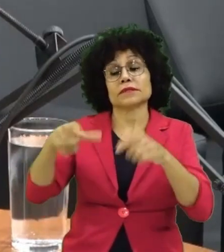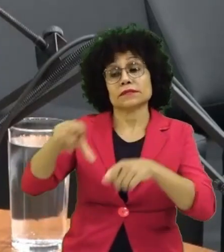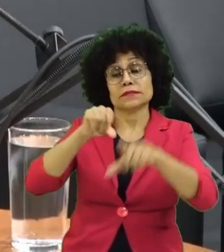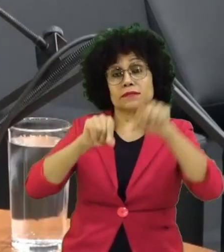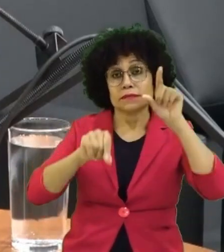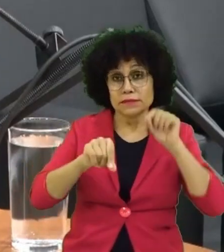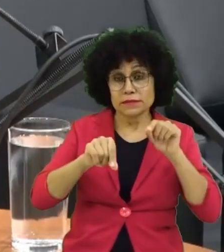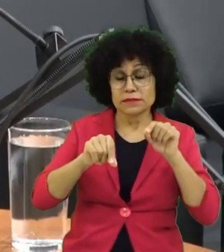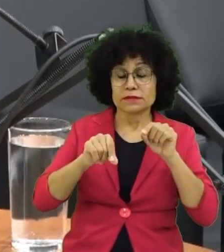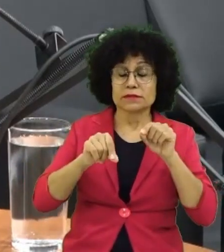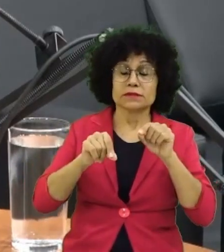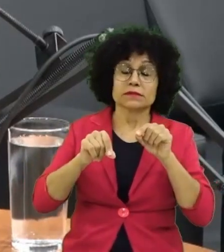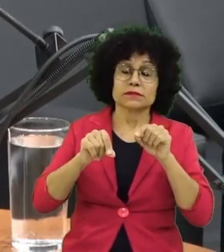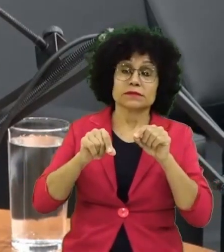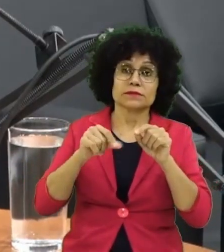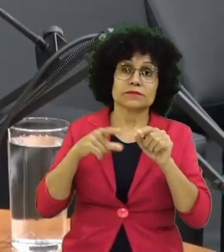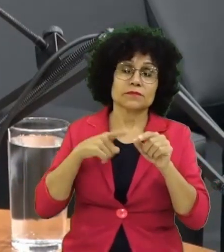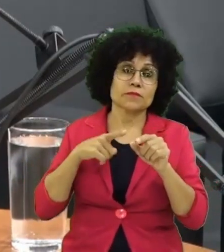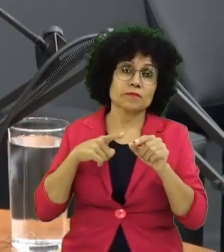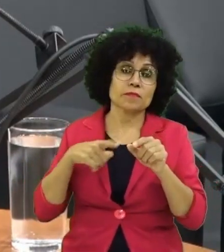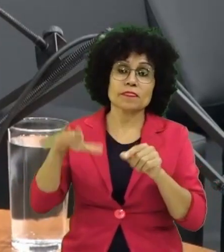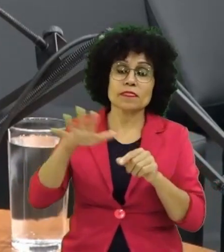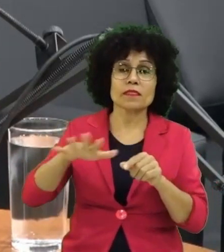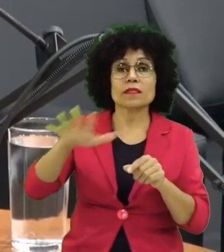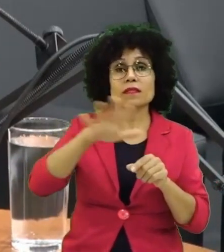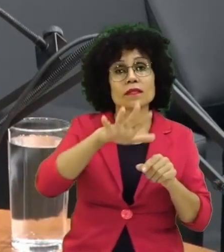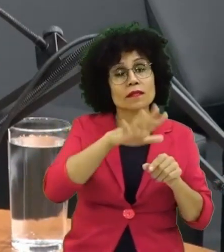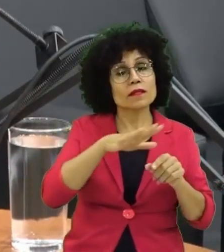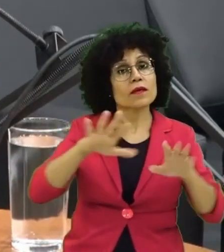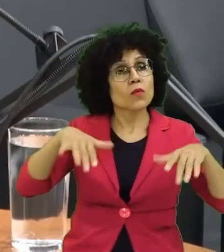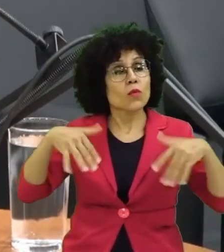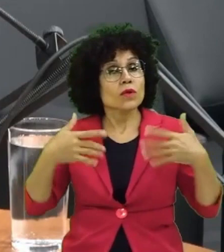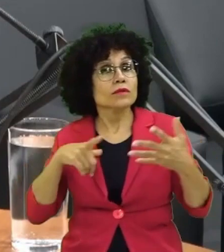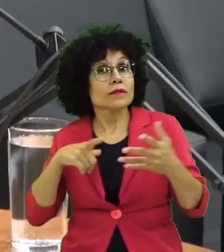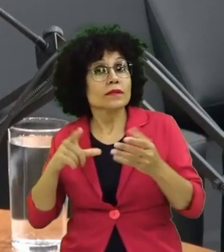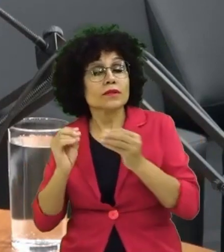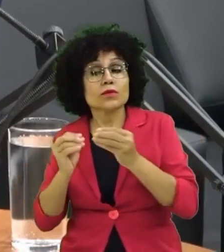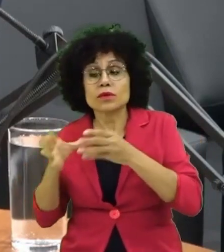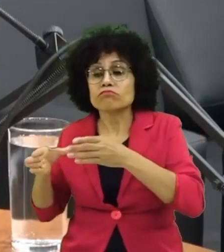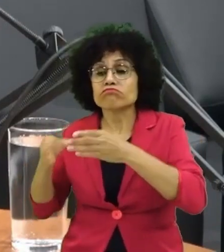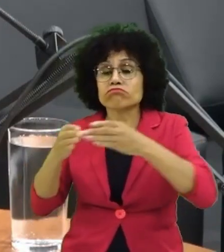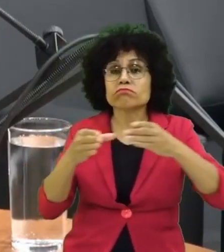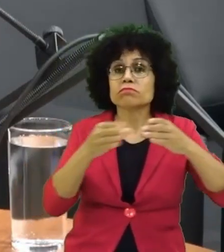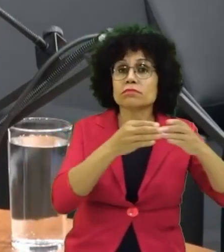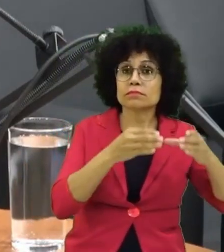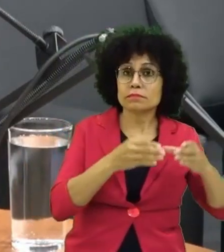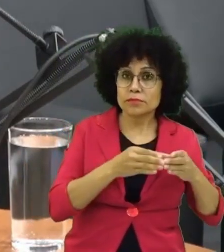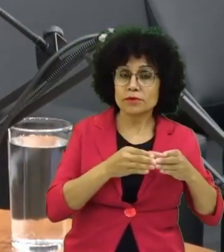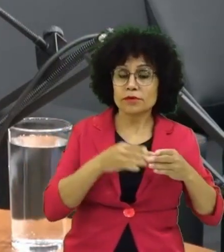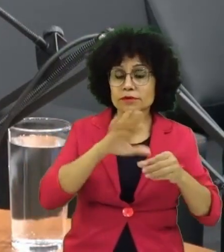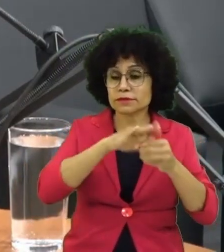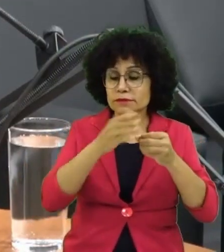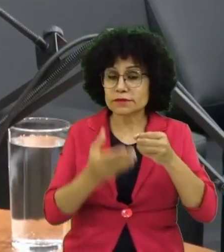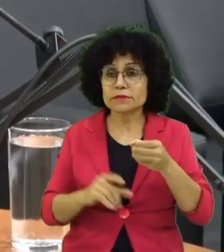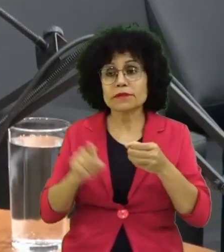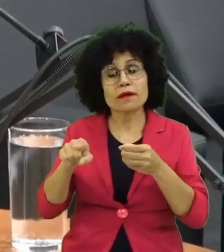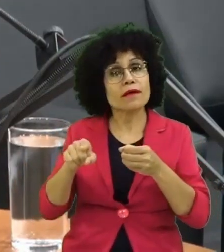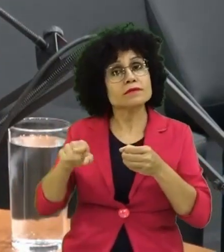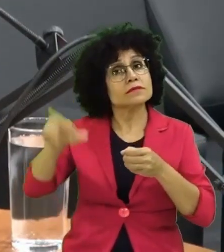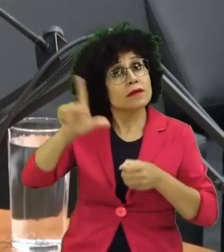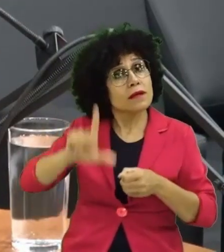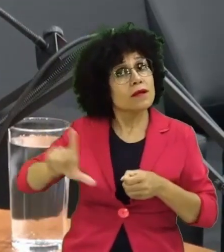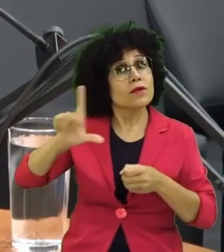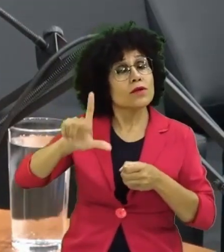regional. Quando a gente fala em blocos regionais de saneamento, é porque justamente essa é a lógica, né? De você poder